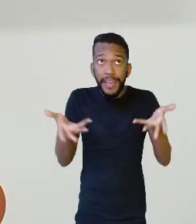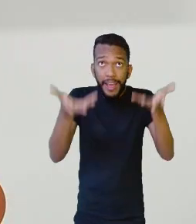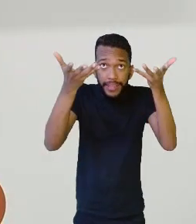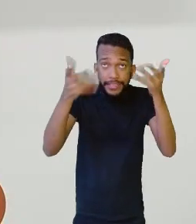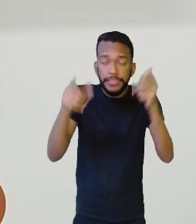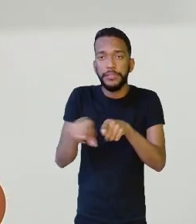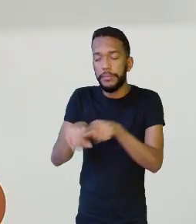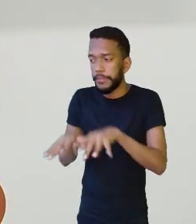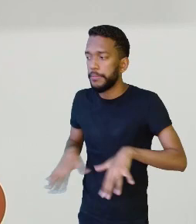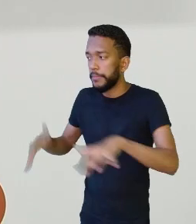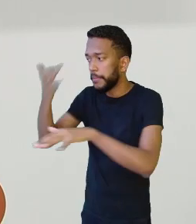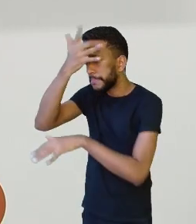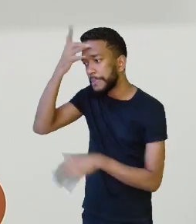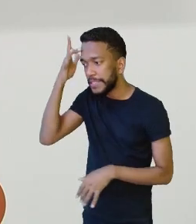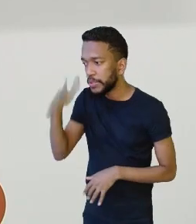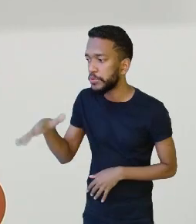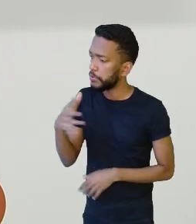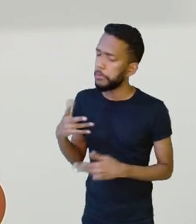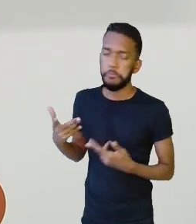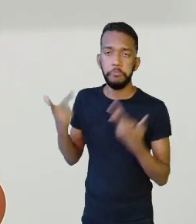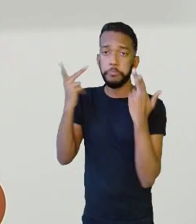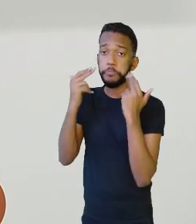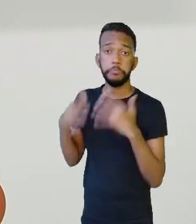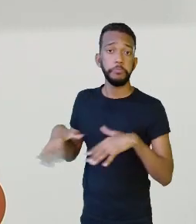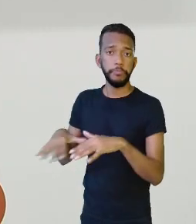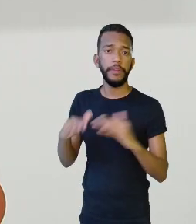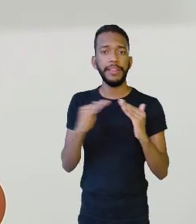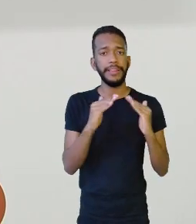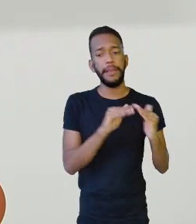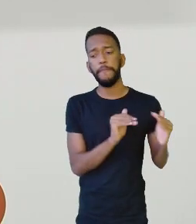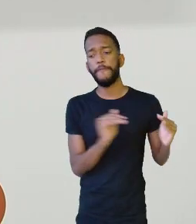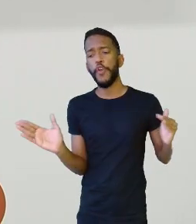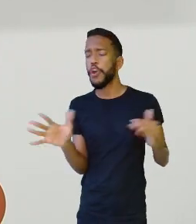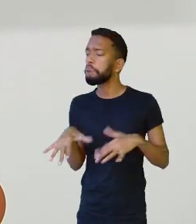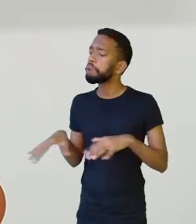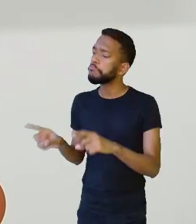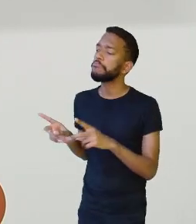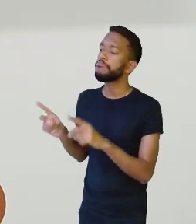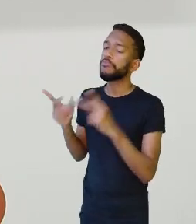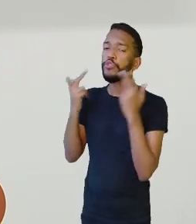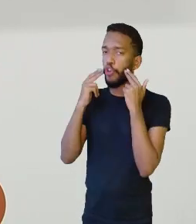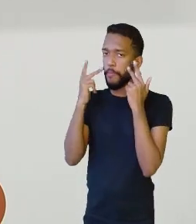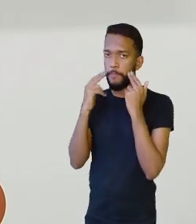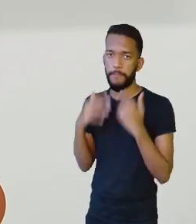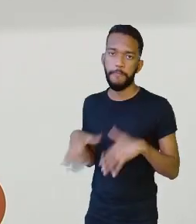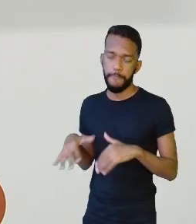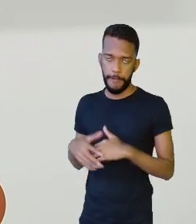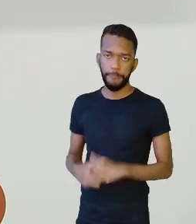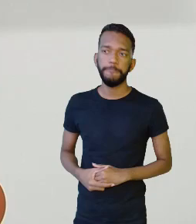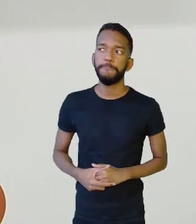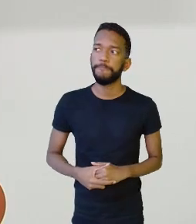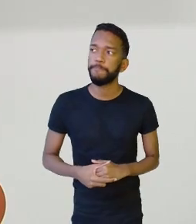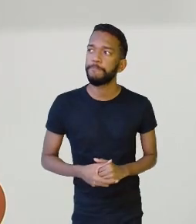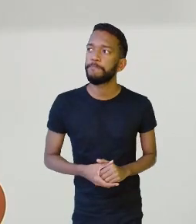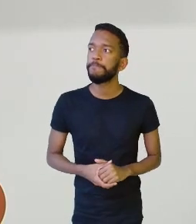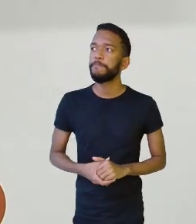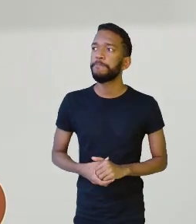pessoas retirando, né, dos templos, dos locais em que eles exercem a sua religiosidade.